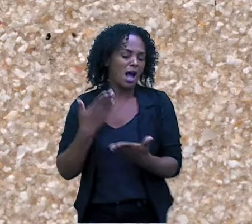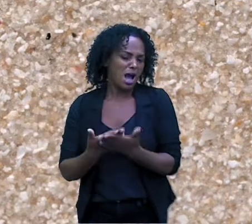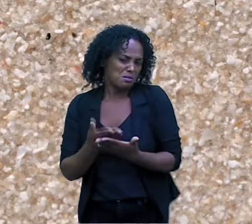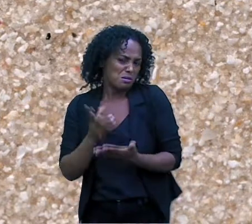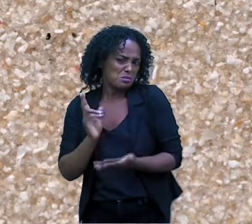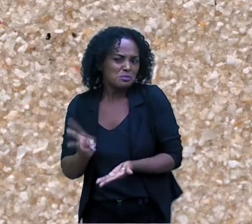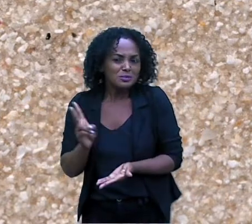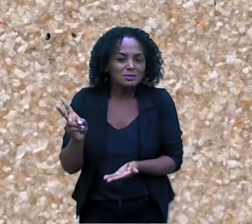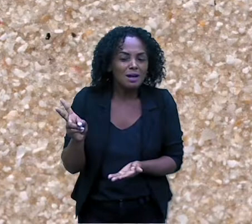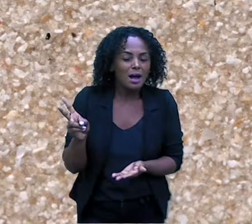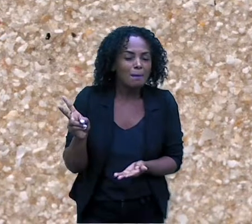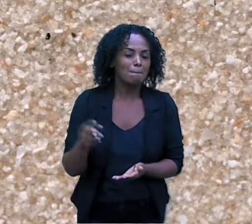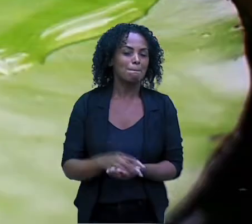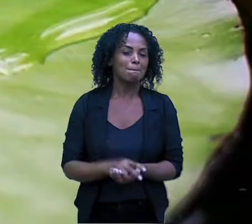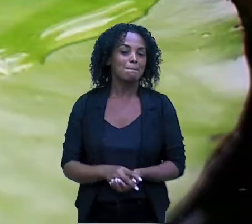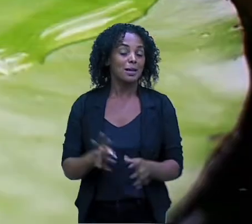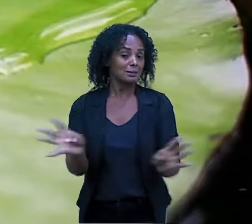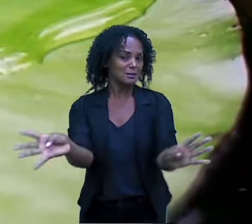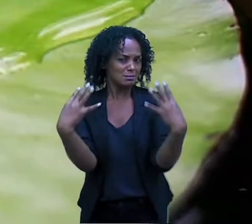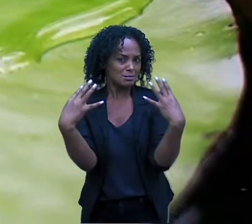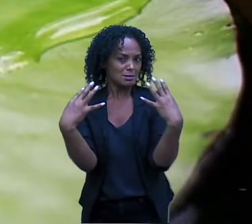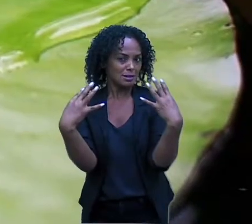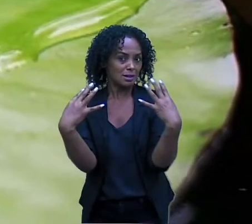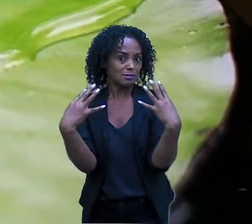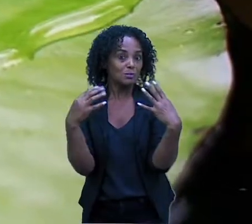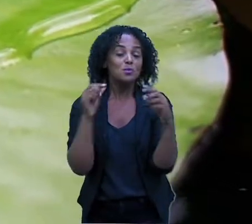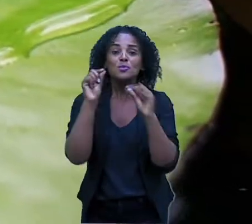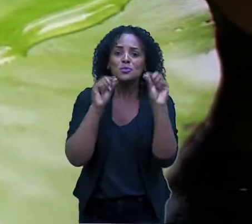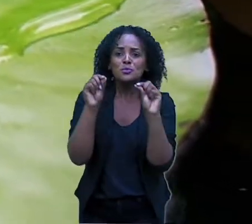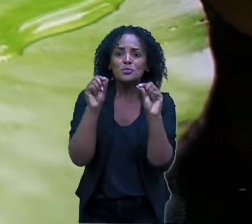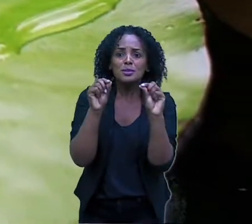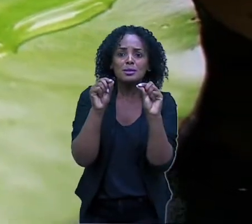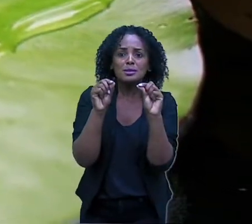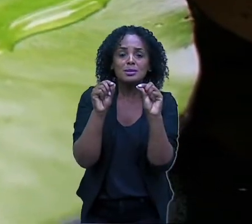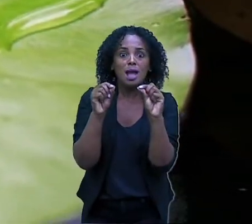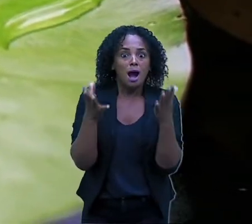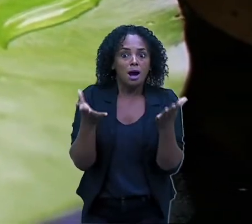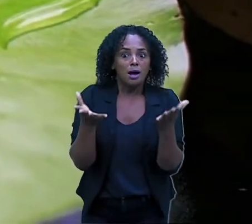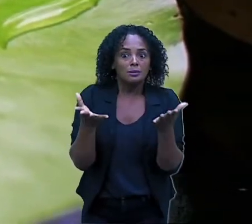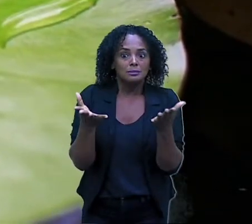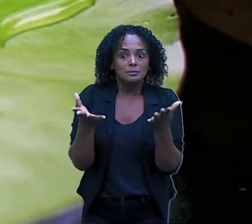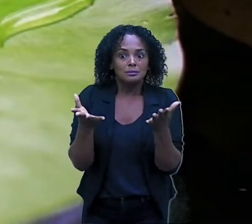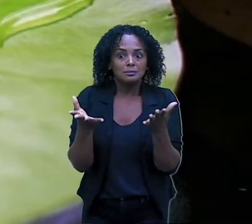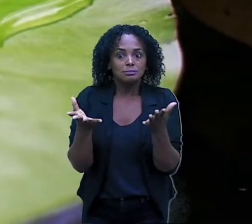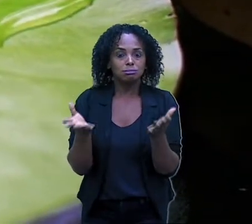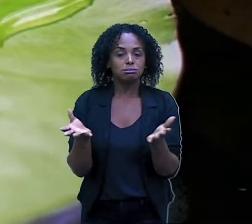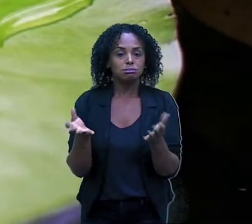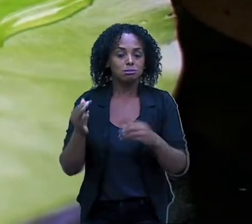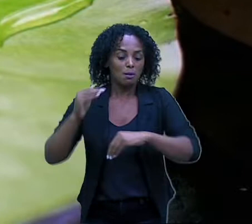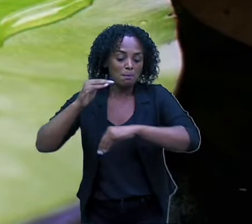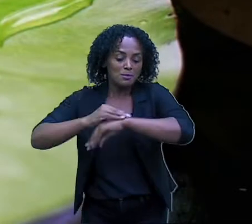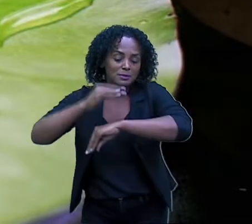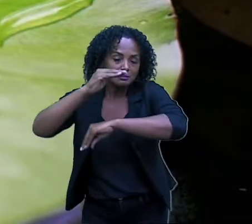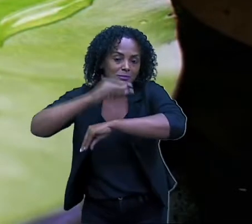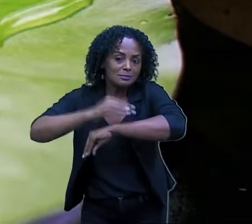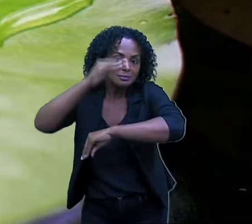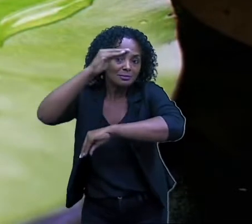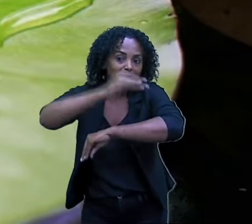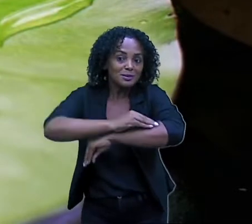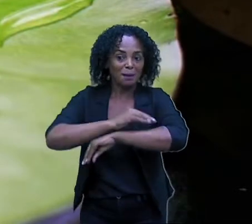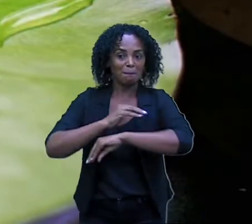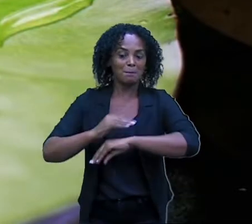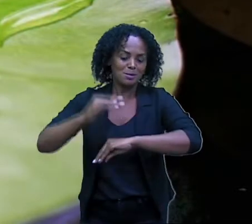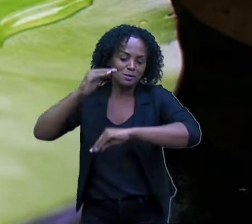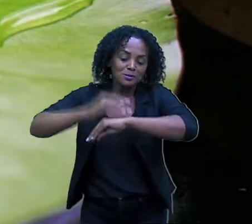prestando atenção. O que mais temos? Ah, o sapo. Frog.